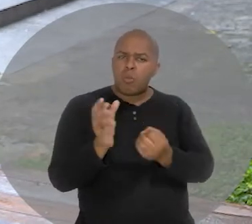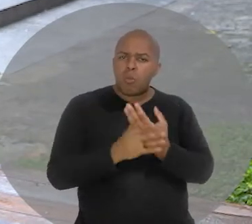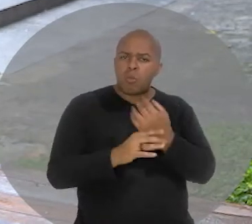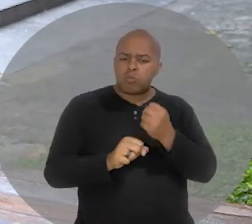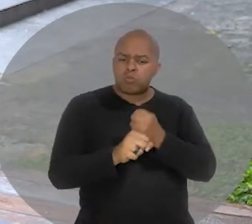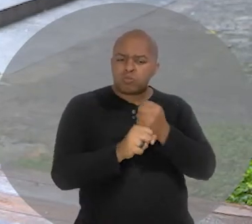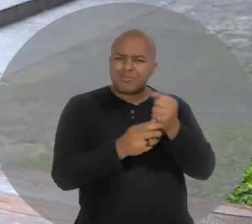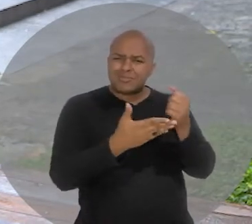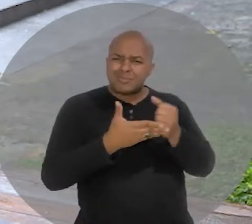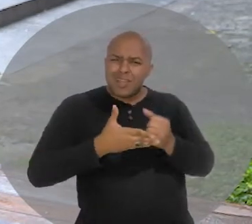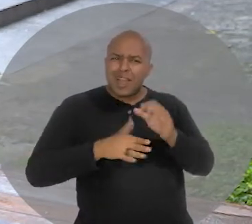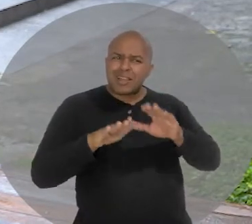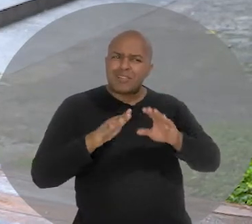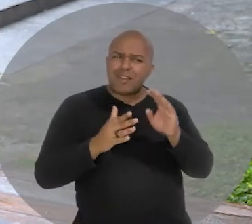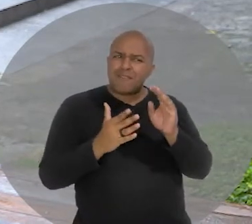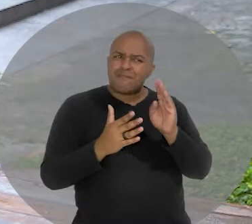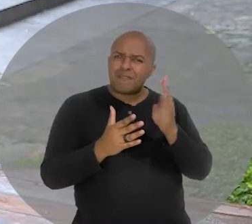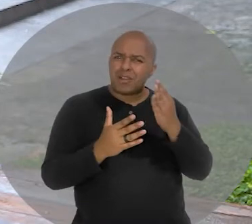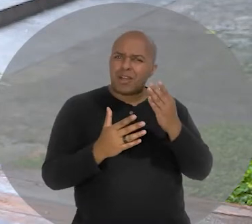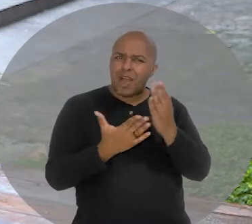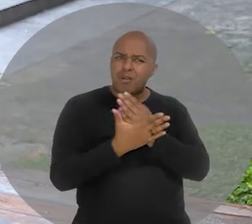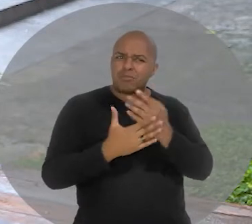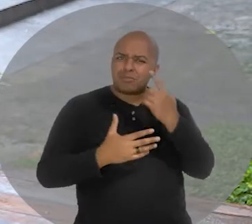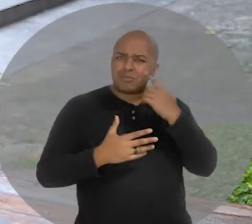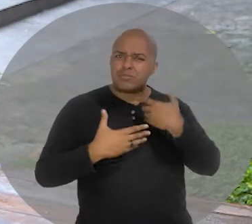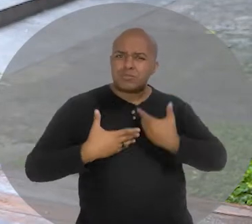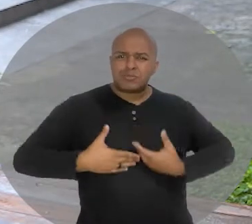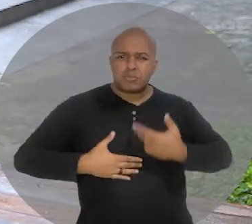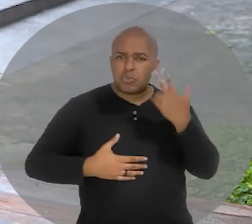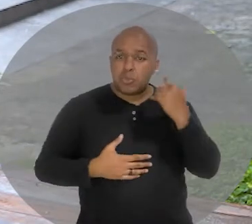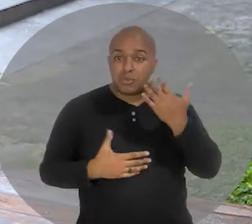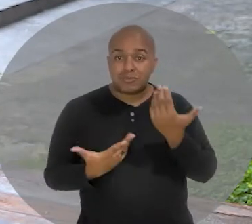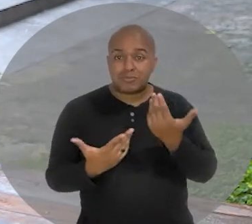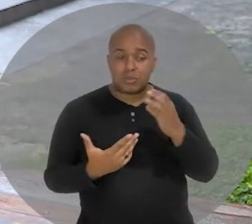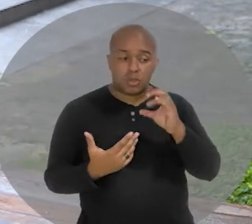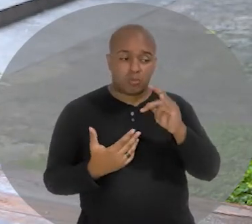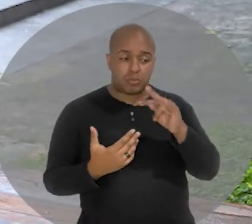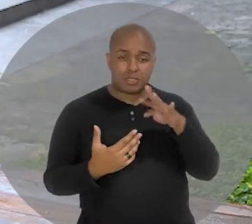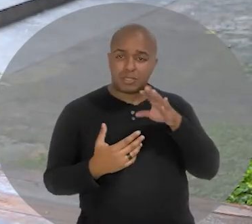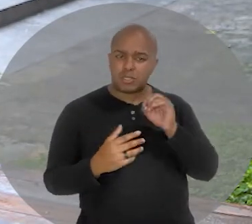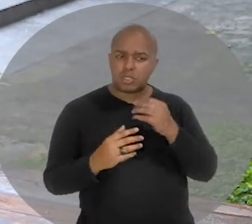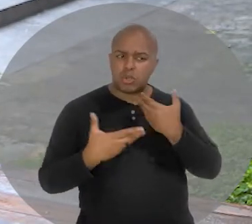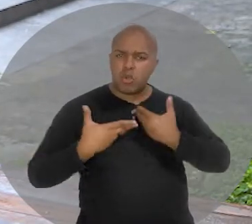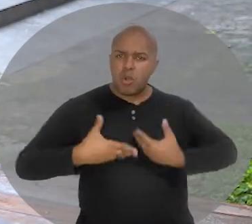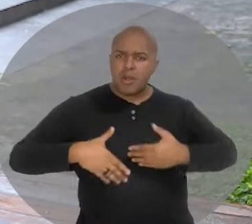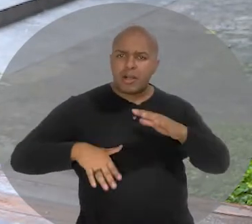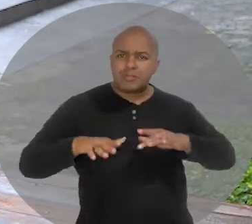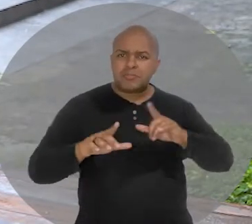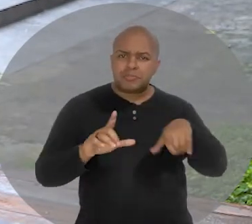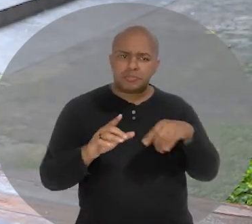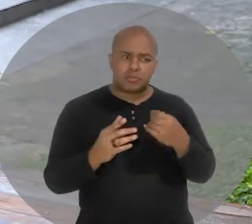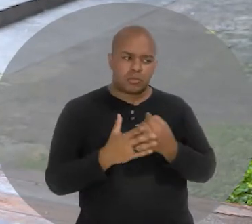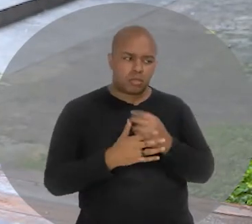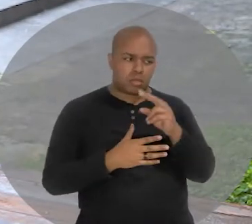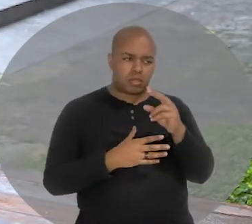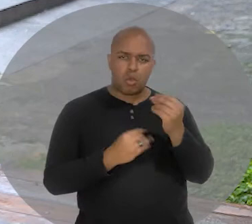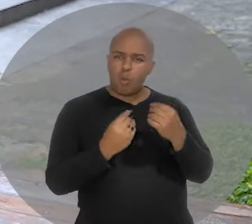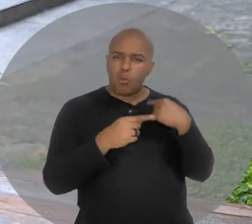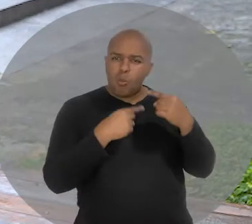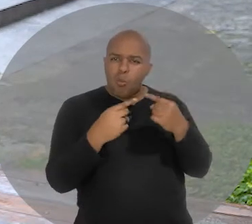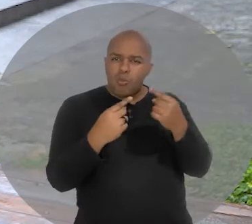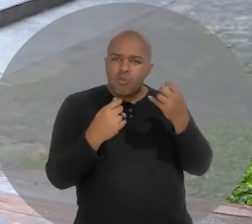uma falsa noção de uma corponormatividade, de corpos que são